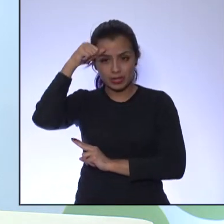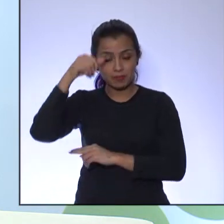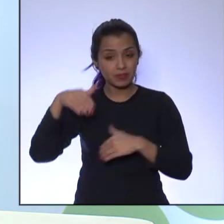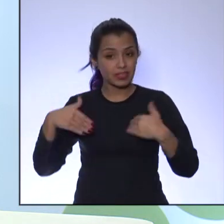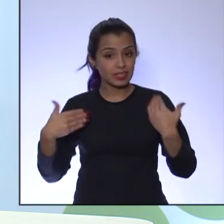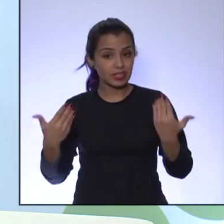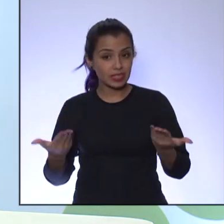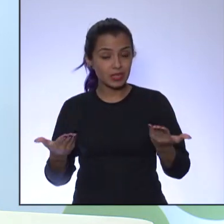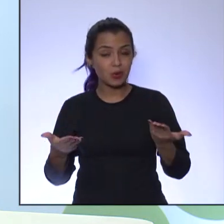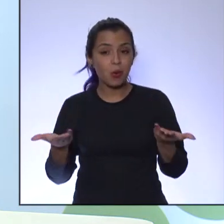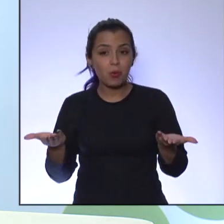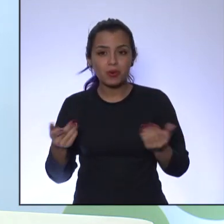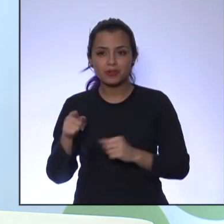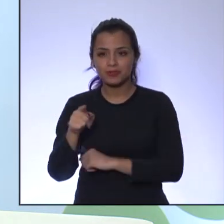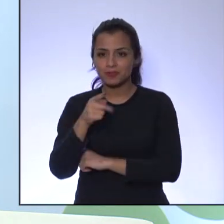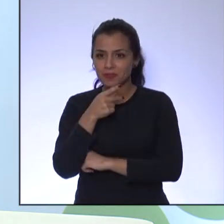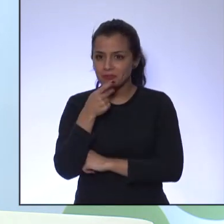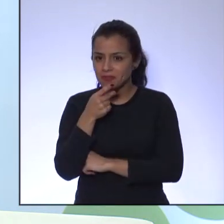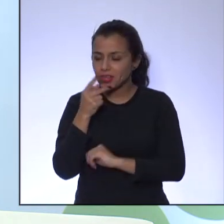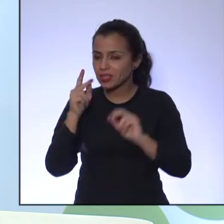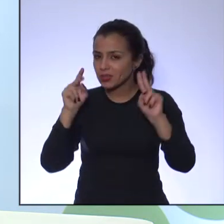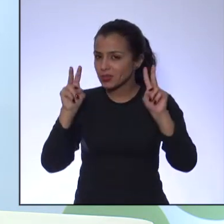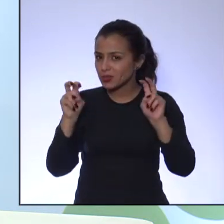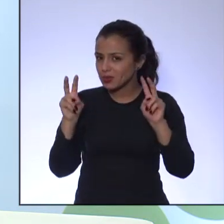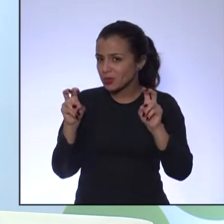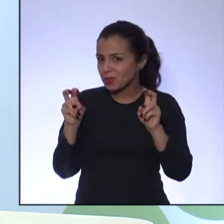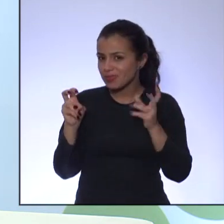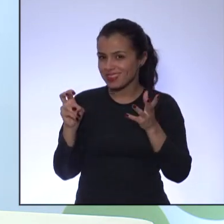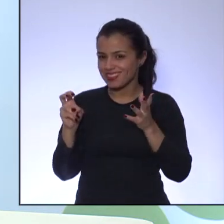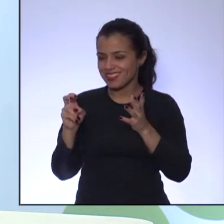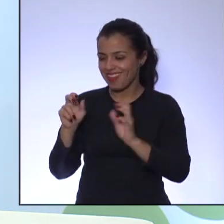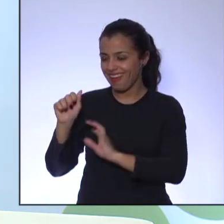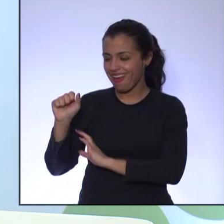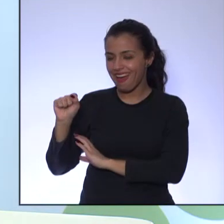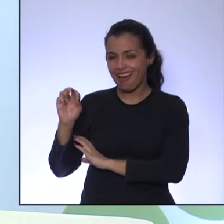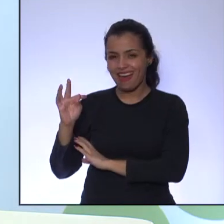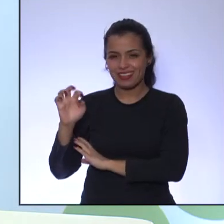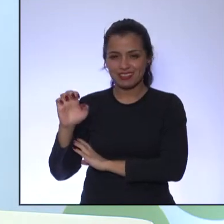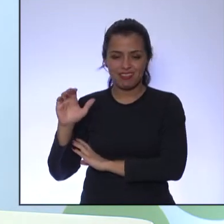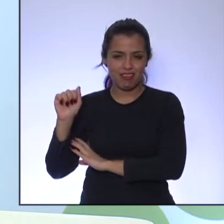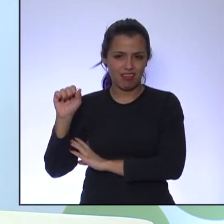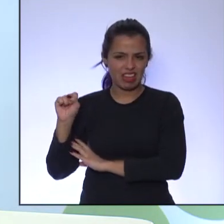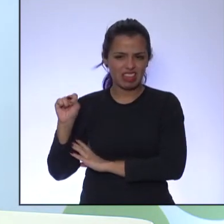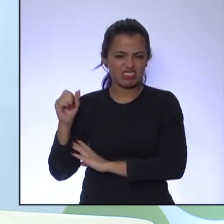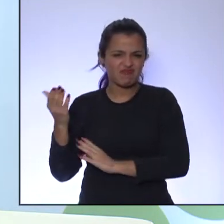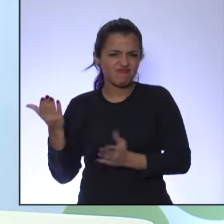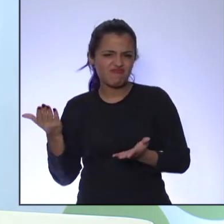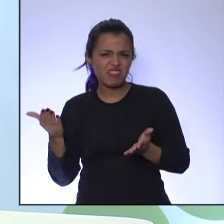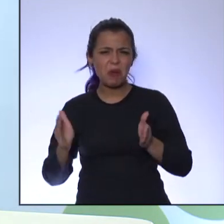a comunidade indígena brasileira, nesse momento, não tinha, né, que estava ali, mas